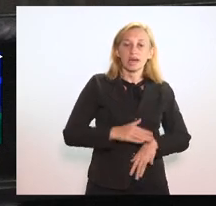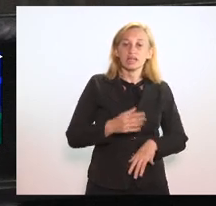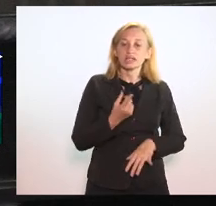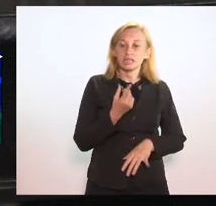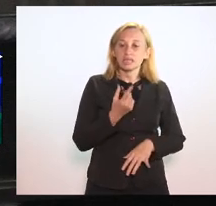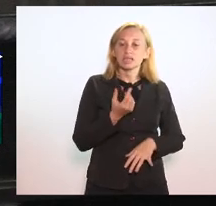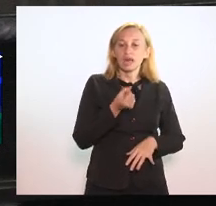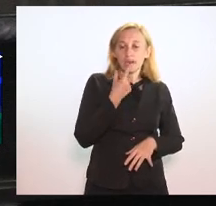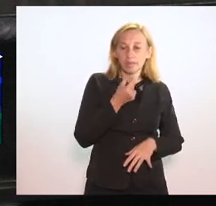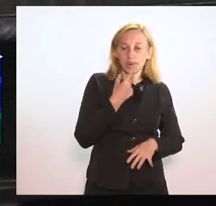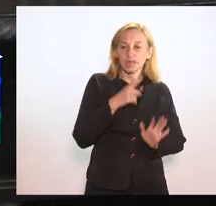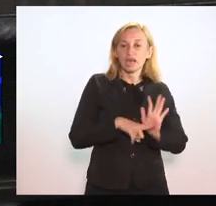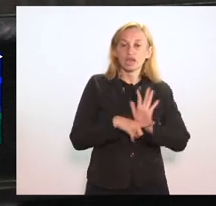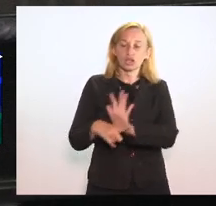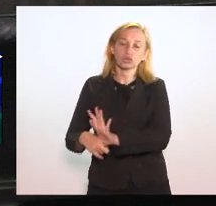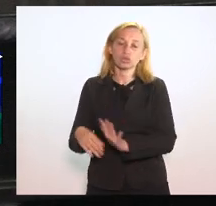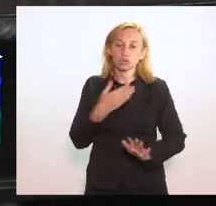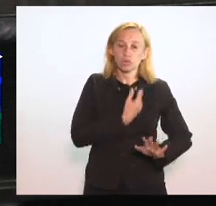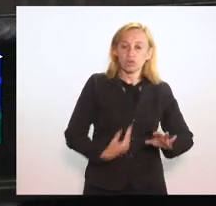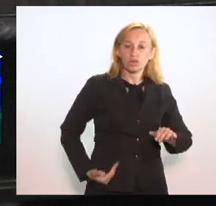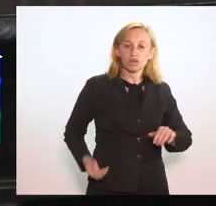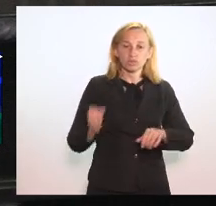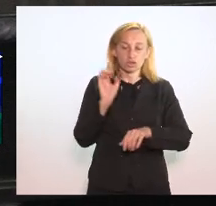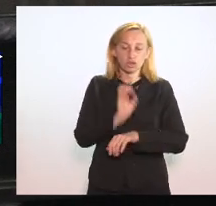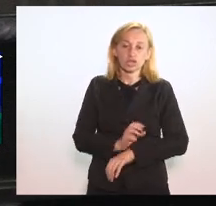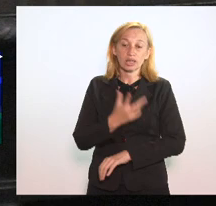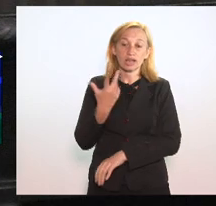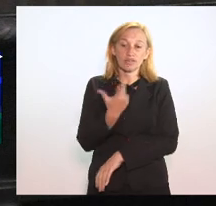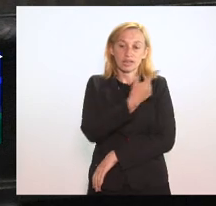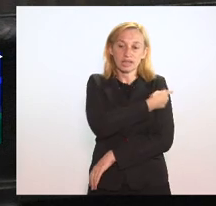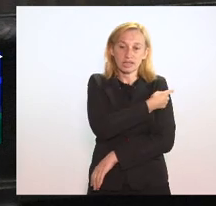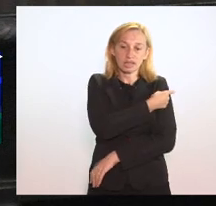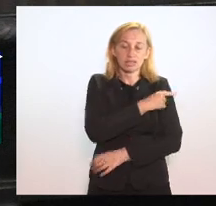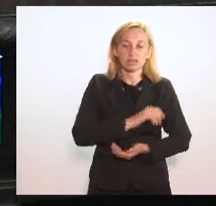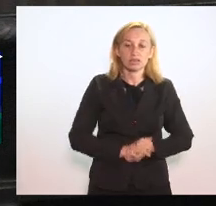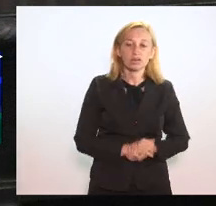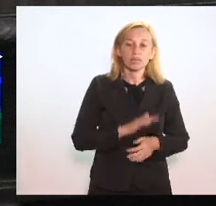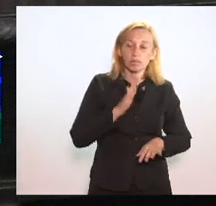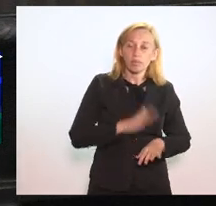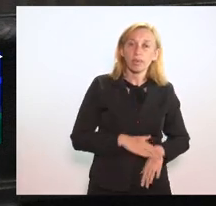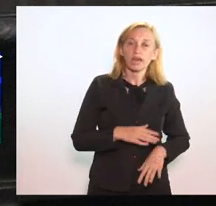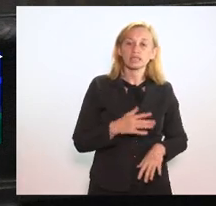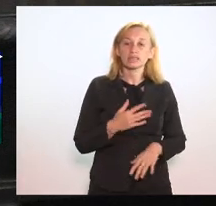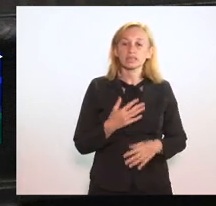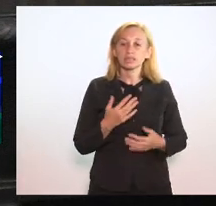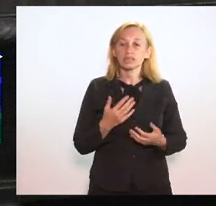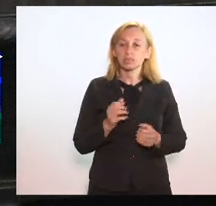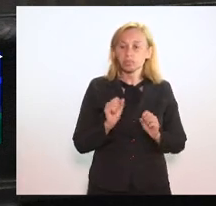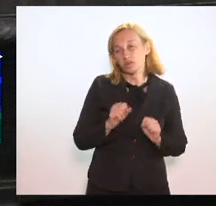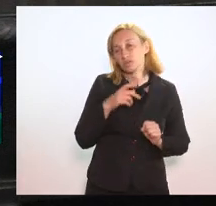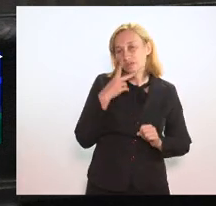ajuda do Governo do Estado bom então da vacina por mais que a gente possa dizer que